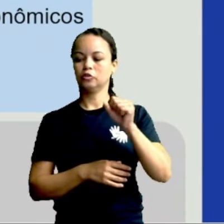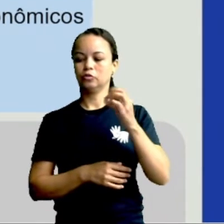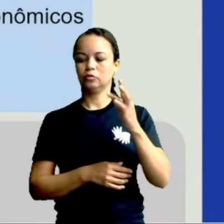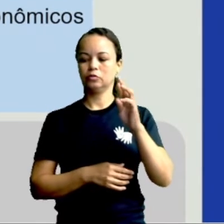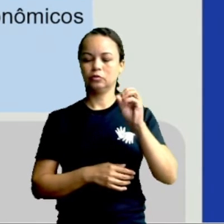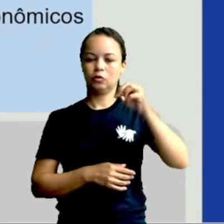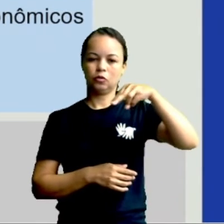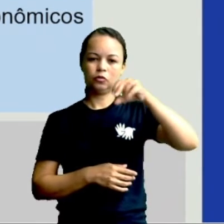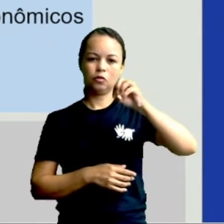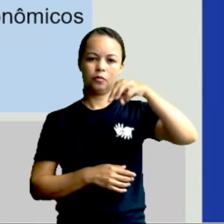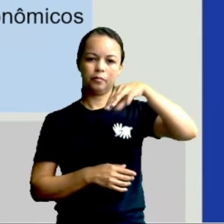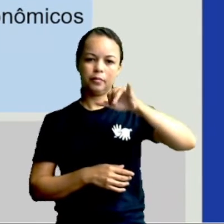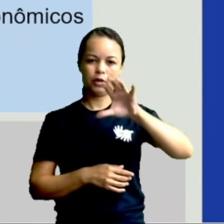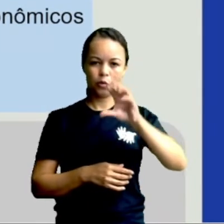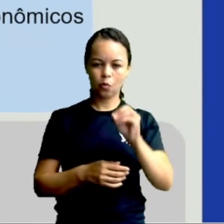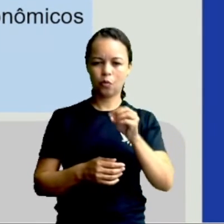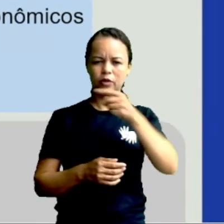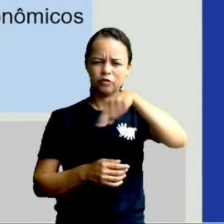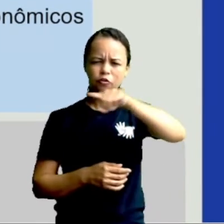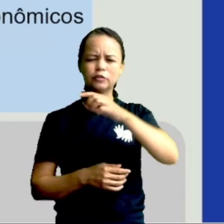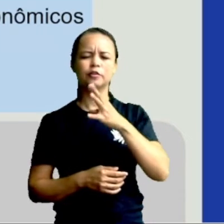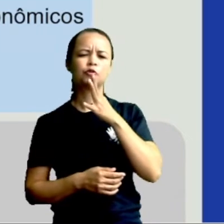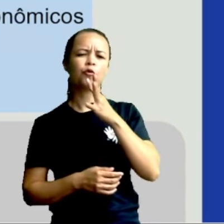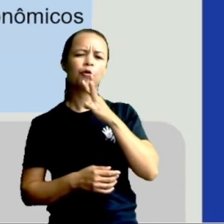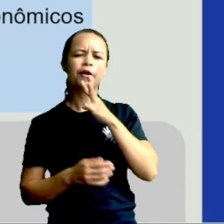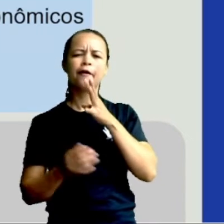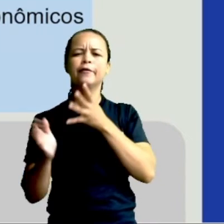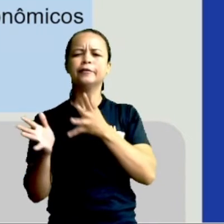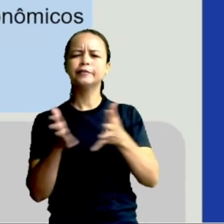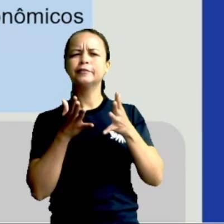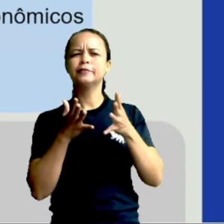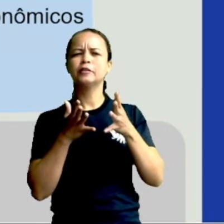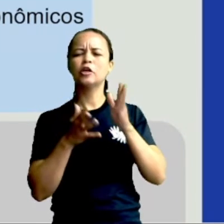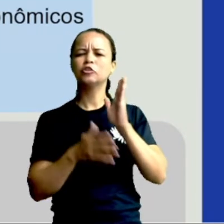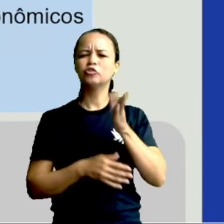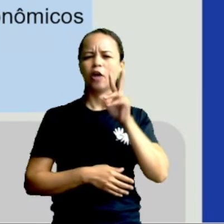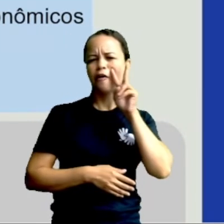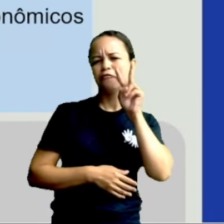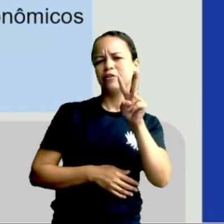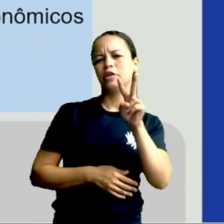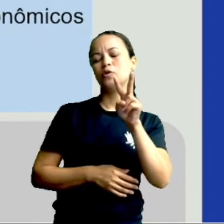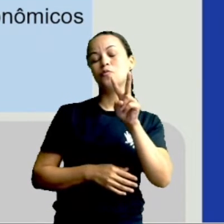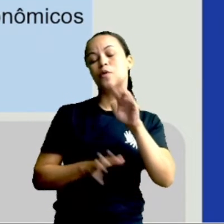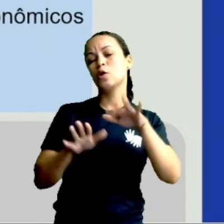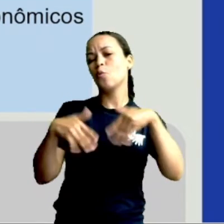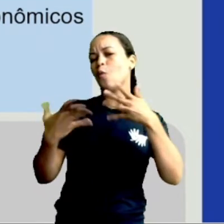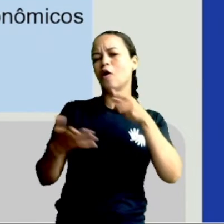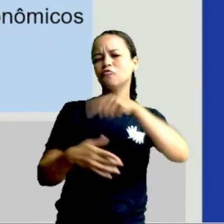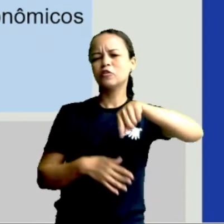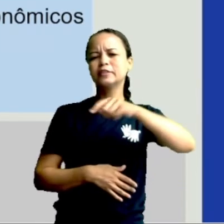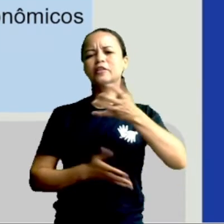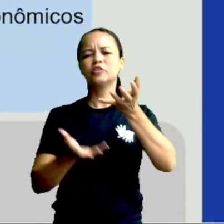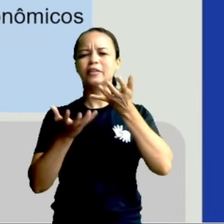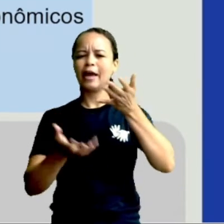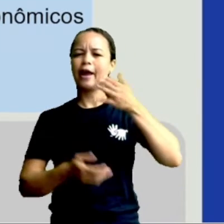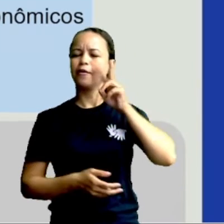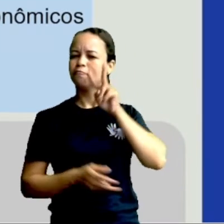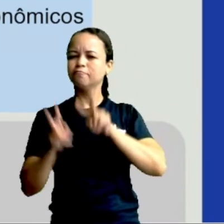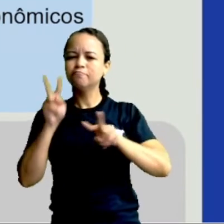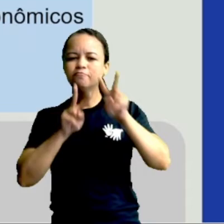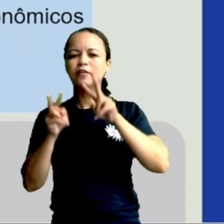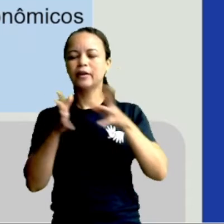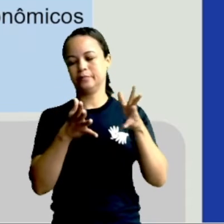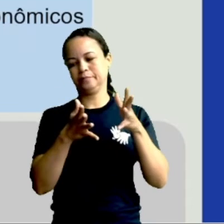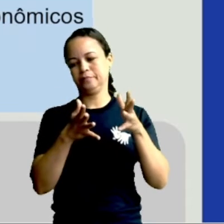que você conhece, qual você já viu? E qual gostaria de ver? Aí na letra A você vai botar o qual